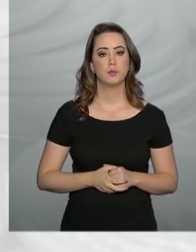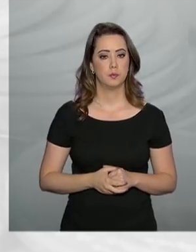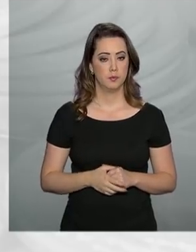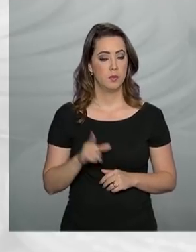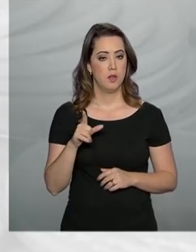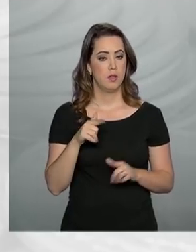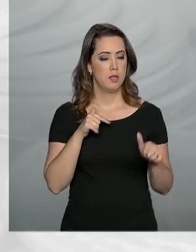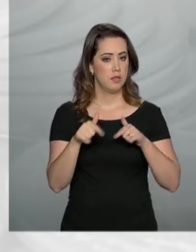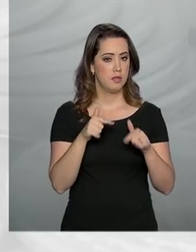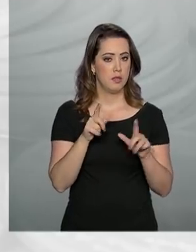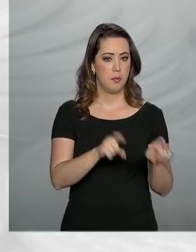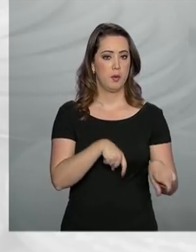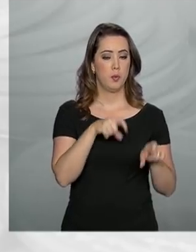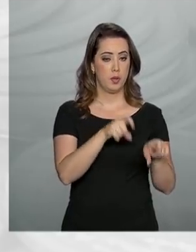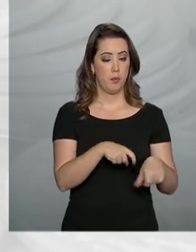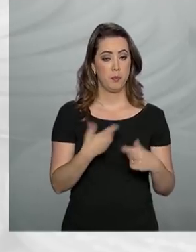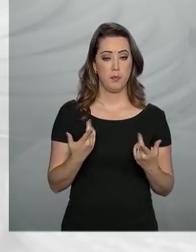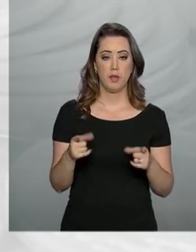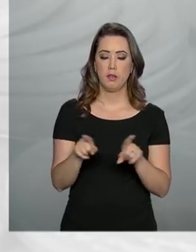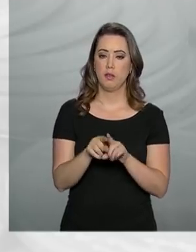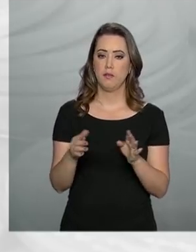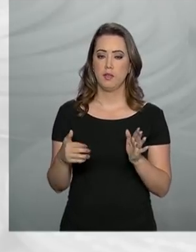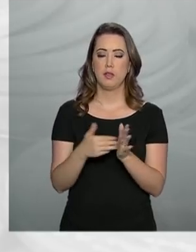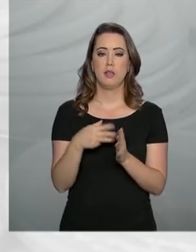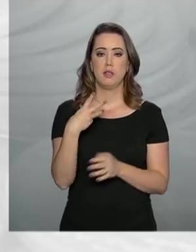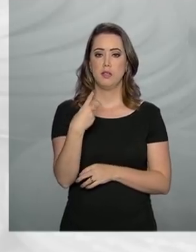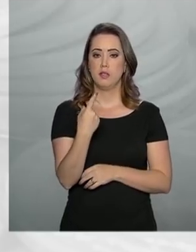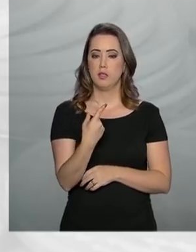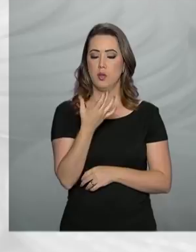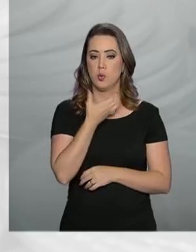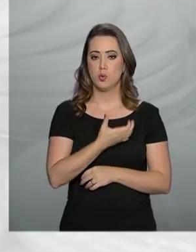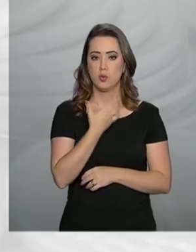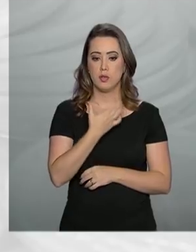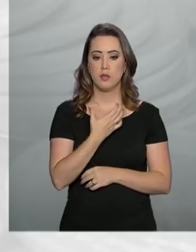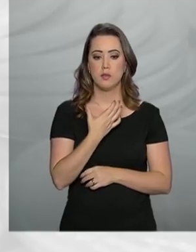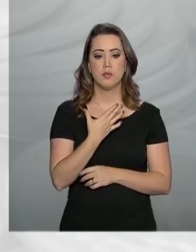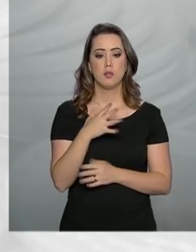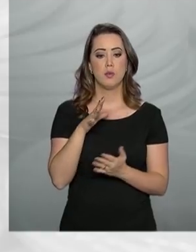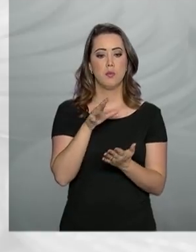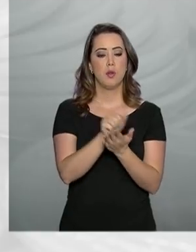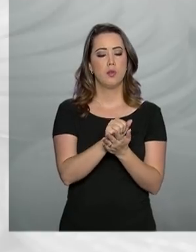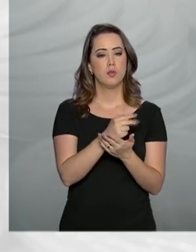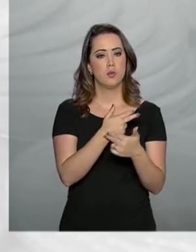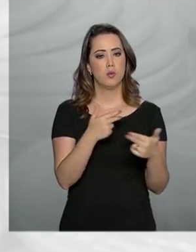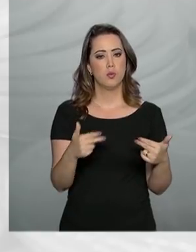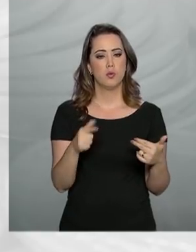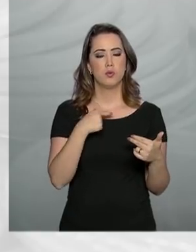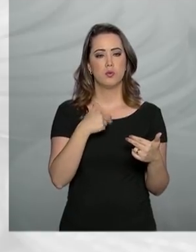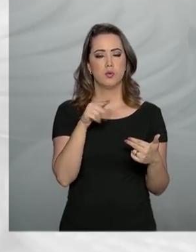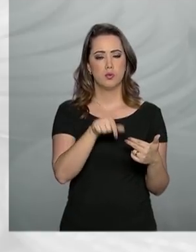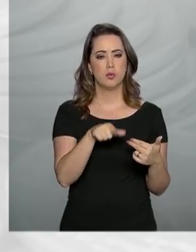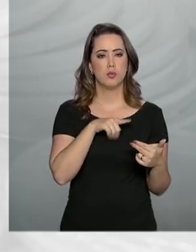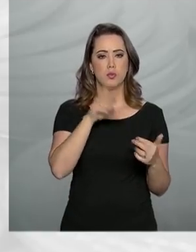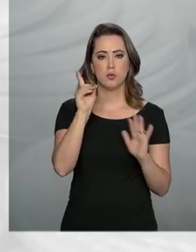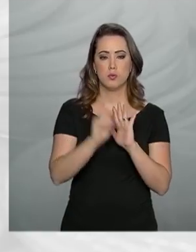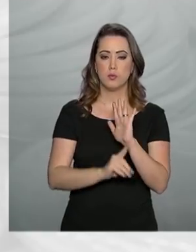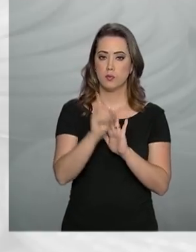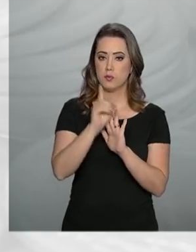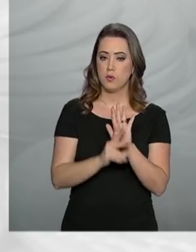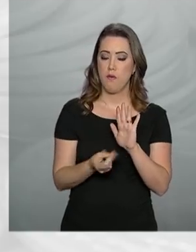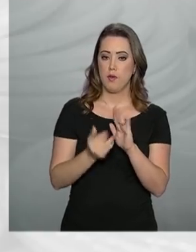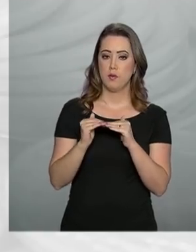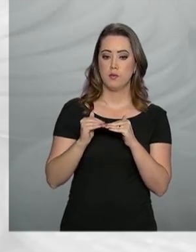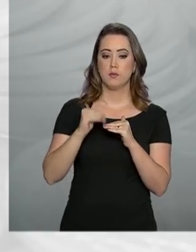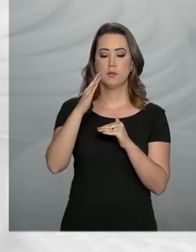142.798,50 em atividade rural. Teve até 31 de dezembro posse ou propriedade de bens ou direitos de